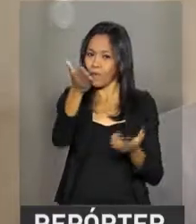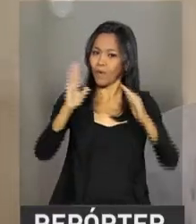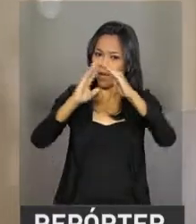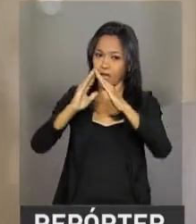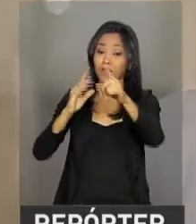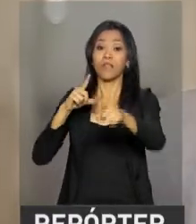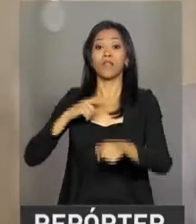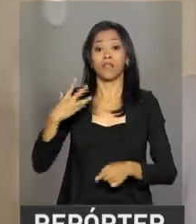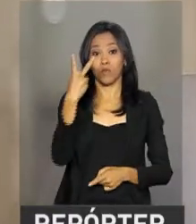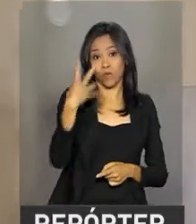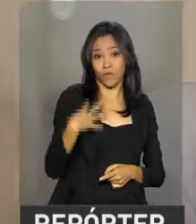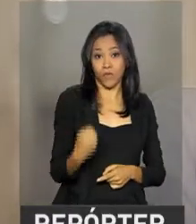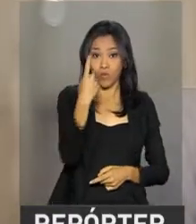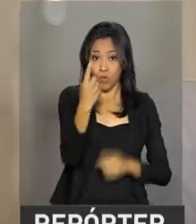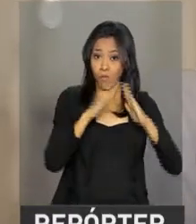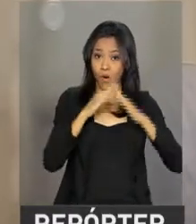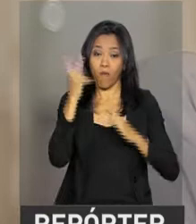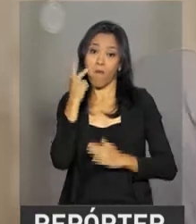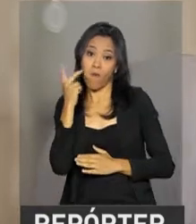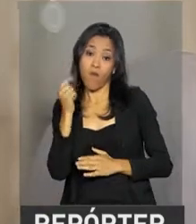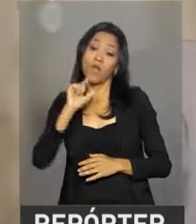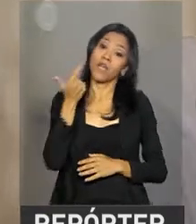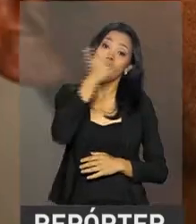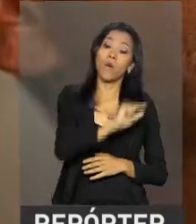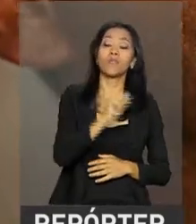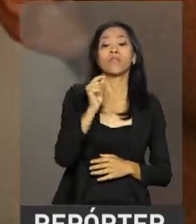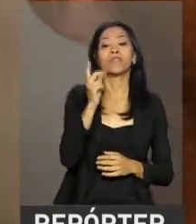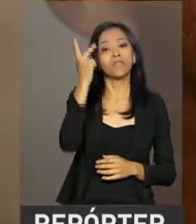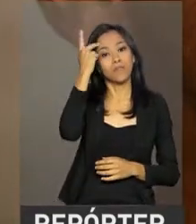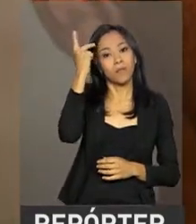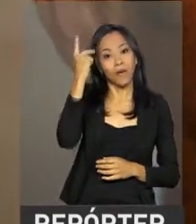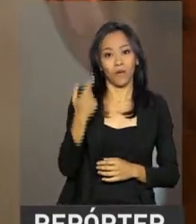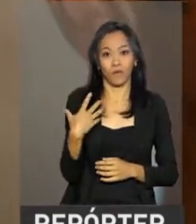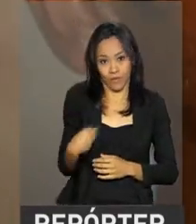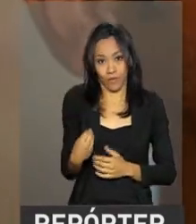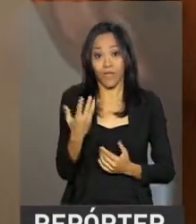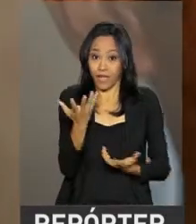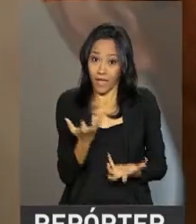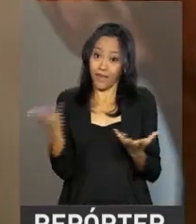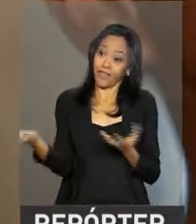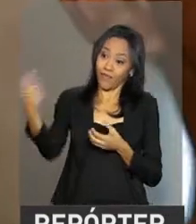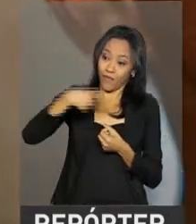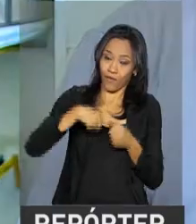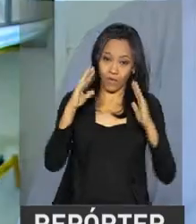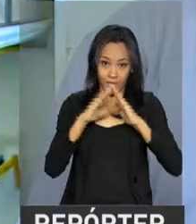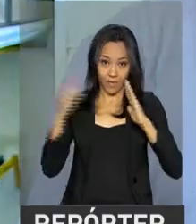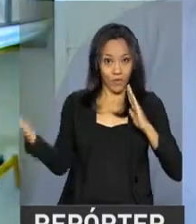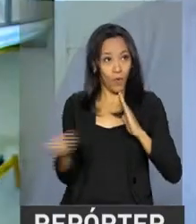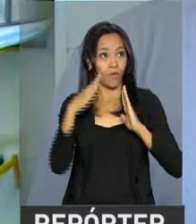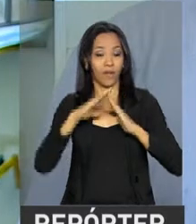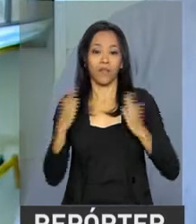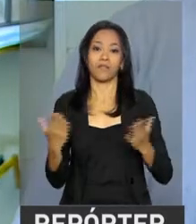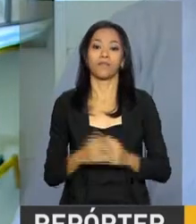tem 2 filhos, um vive no Ceará e a outra em São Paulo, e espera recebê-los no novo lar. Vou